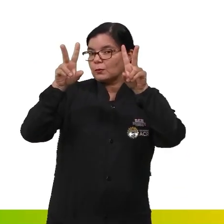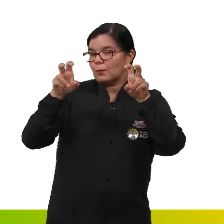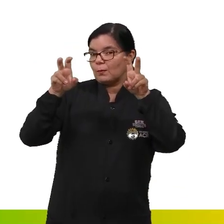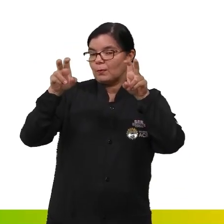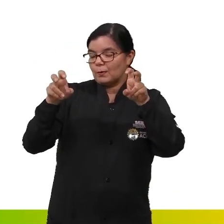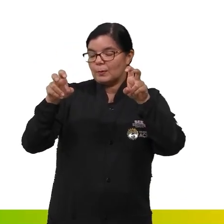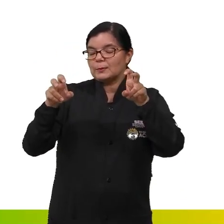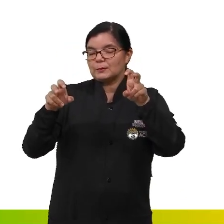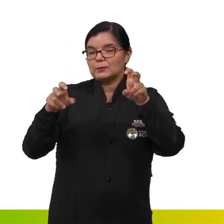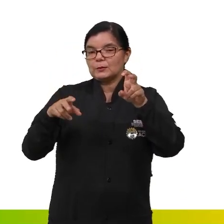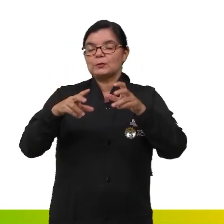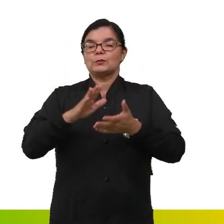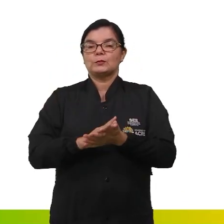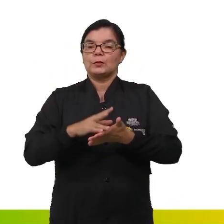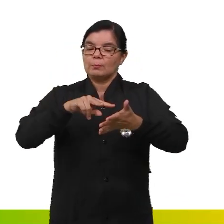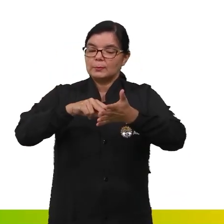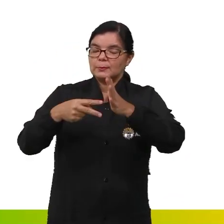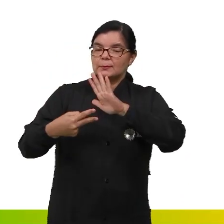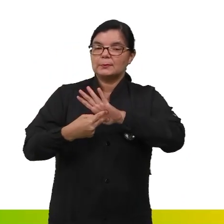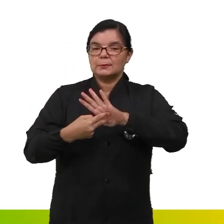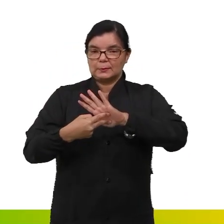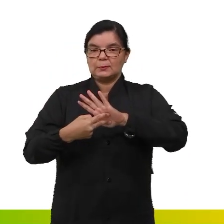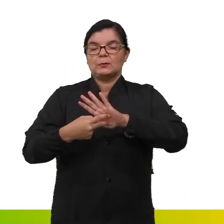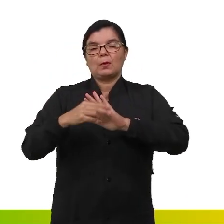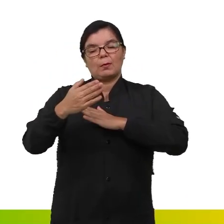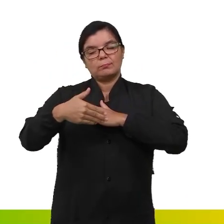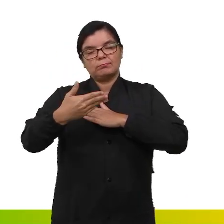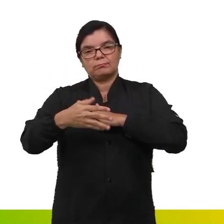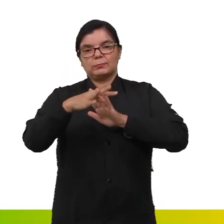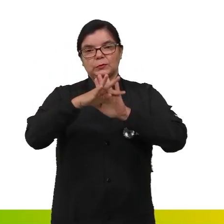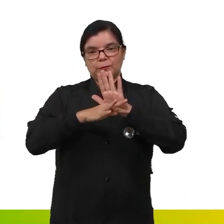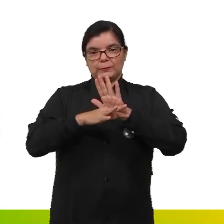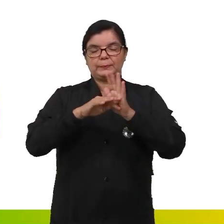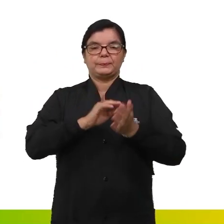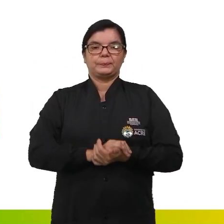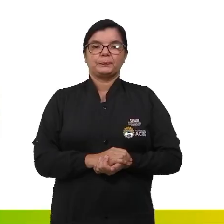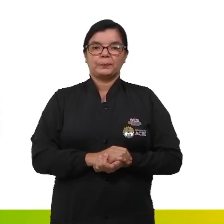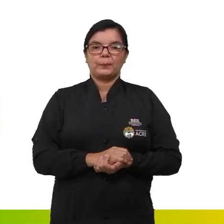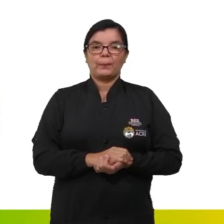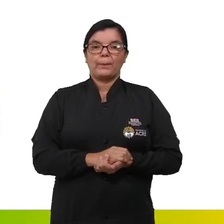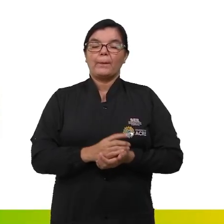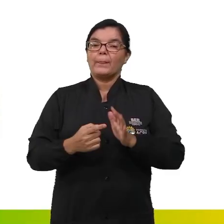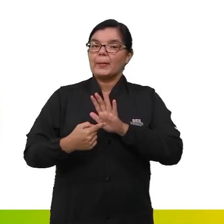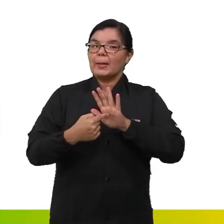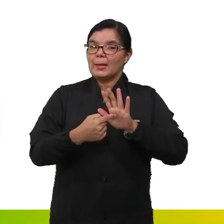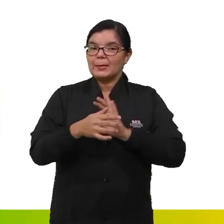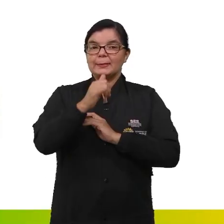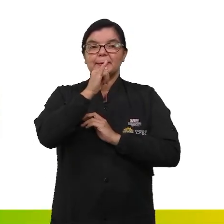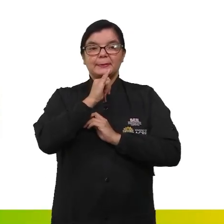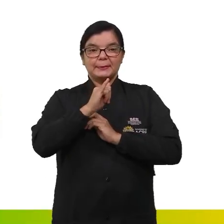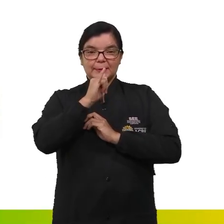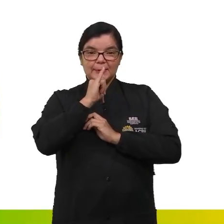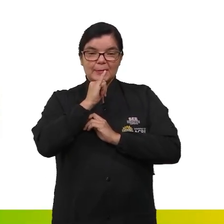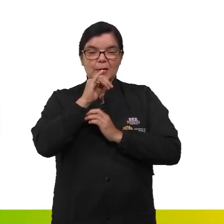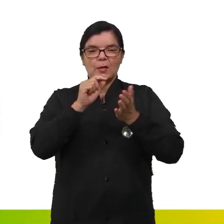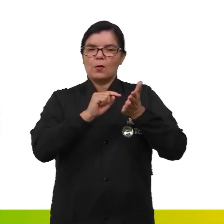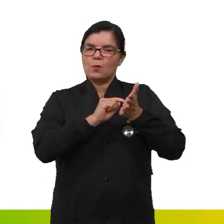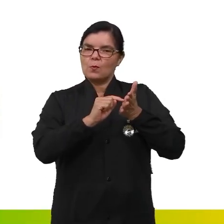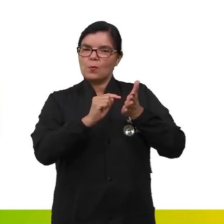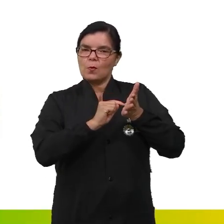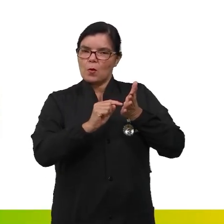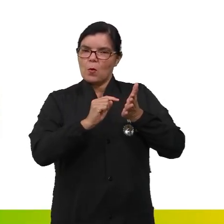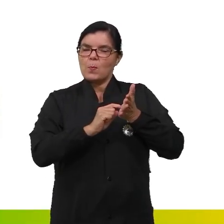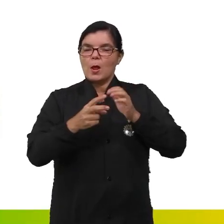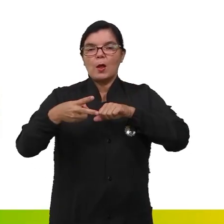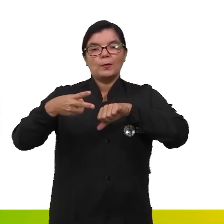essa progressão de sentido ao longo do meu texto. E aí eu trouxe para vocês esse exemplo e eu grifei